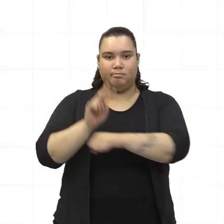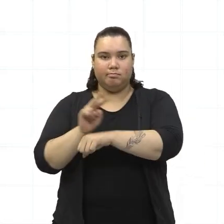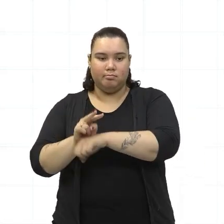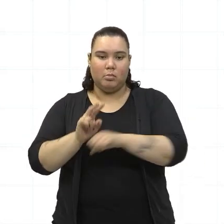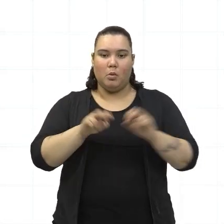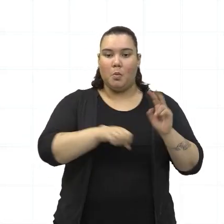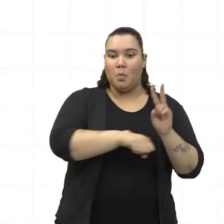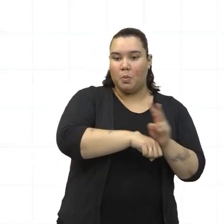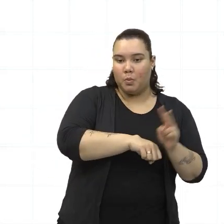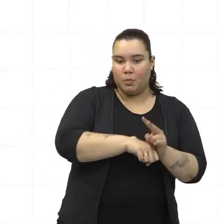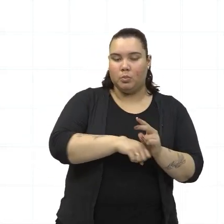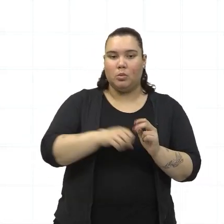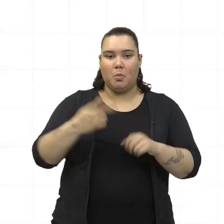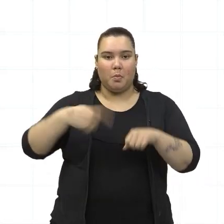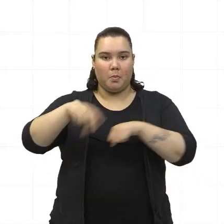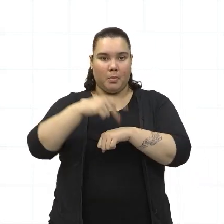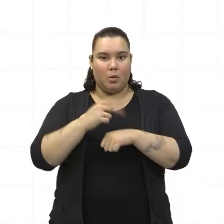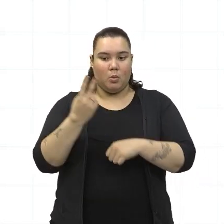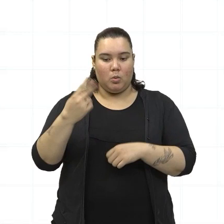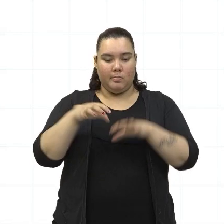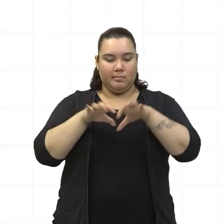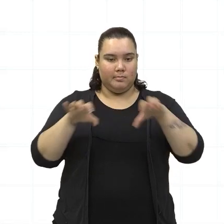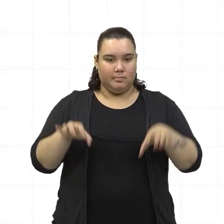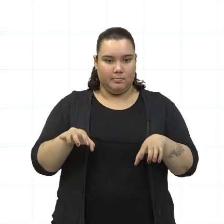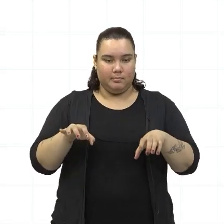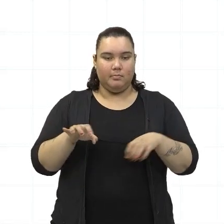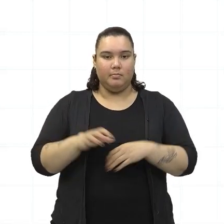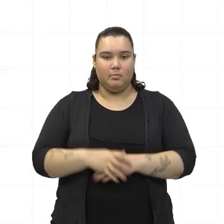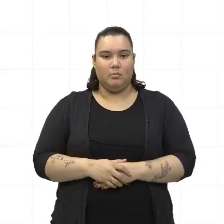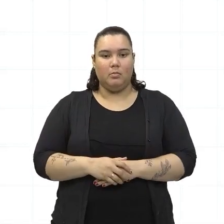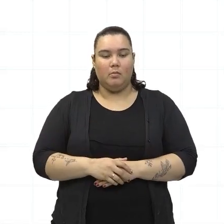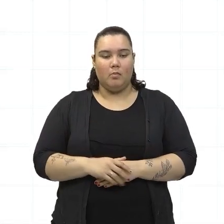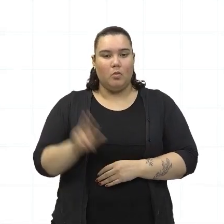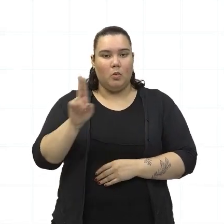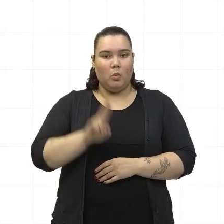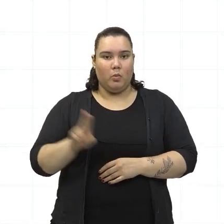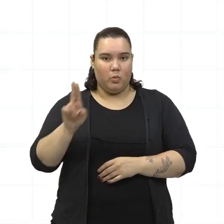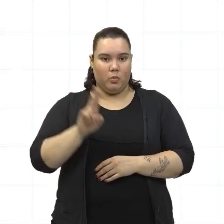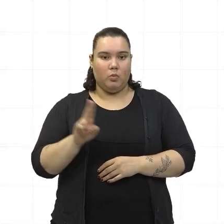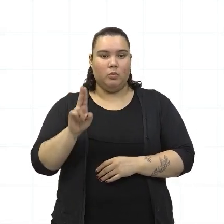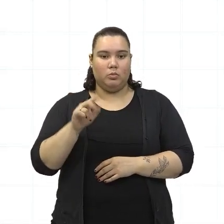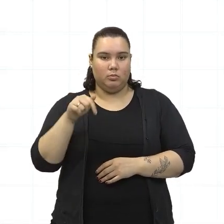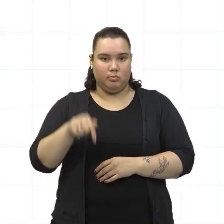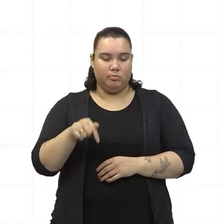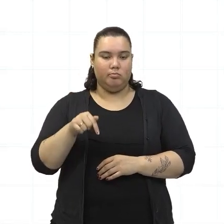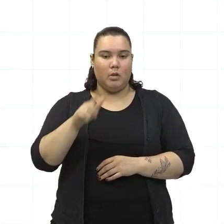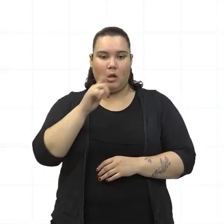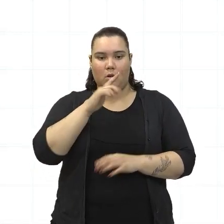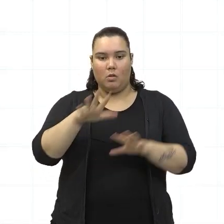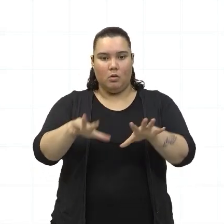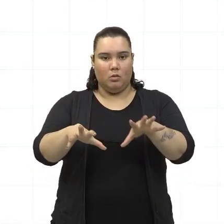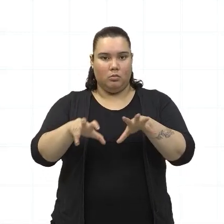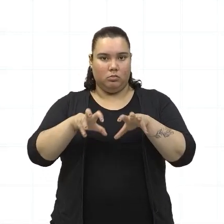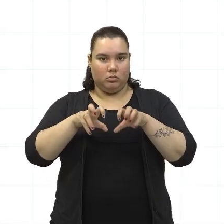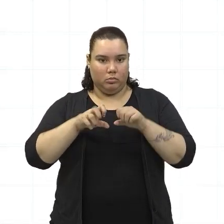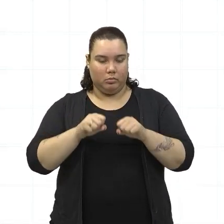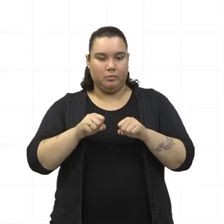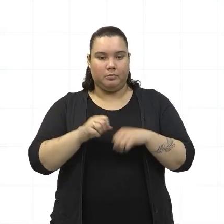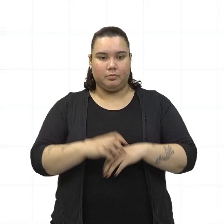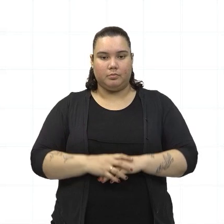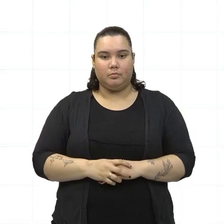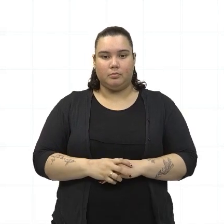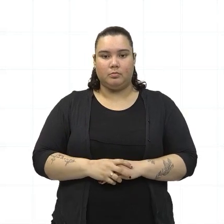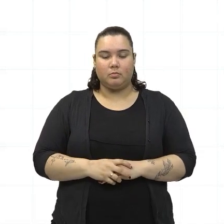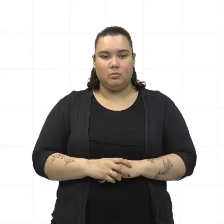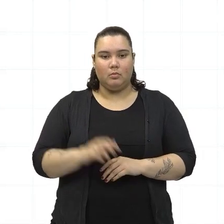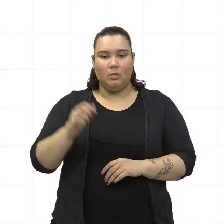usina binacional, mas também utiliza a água para o movimento daquelas turbinas e poder gerar energia elétrica. Na